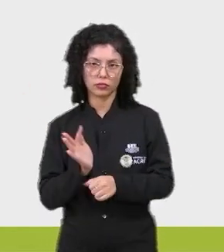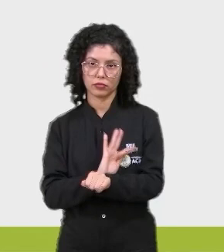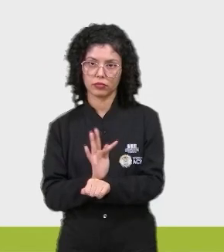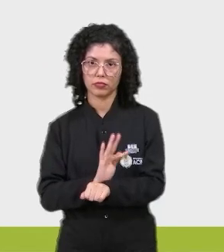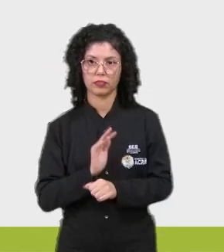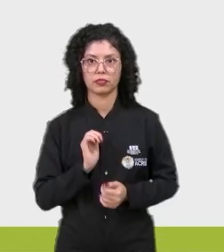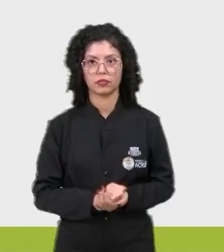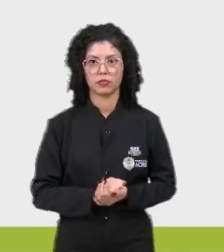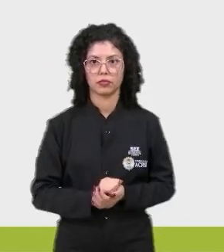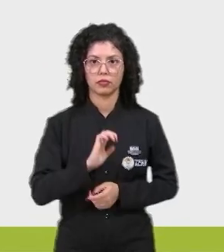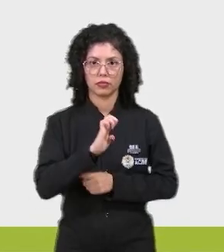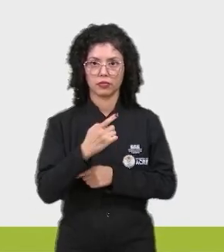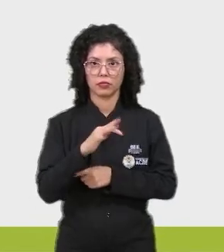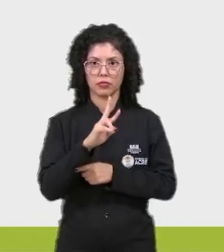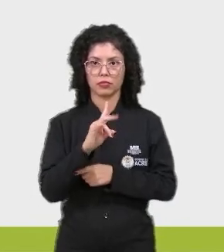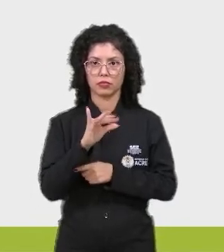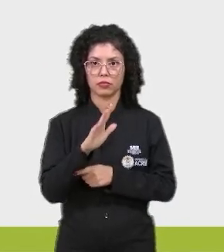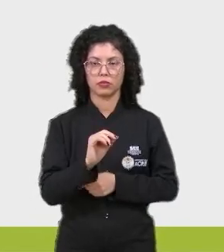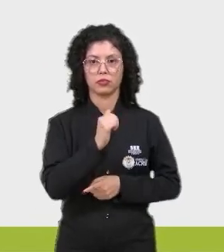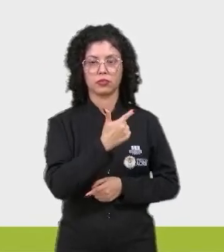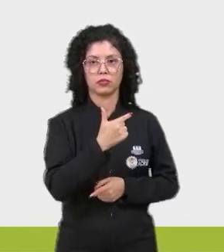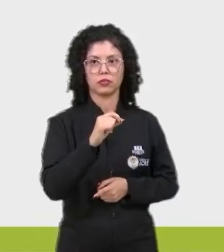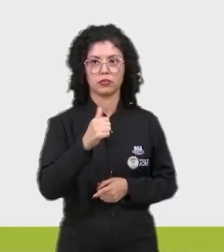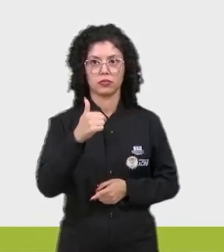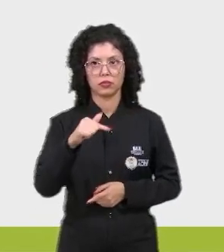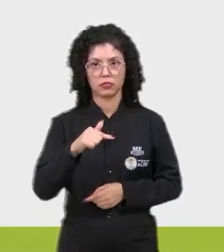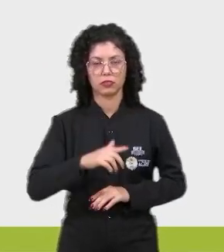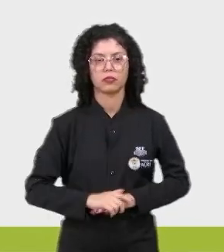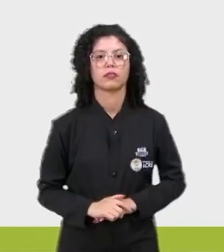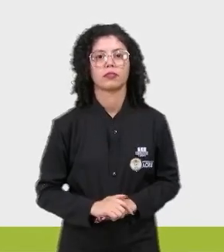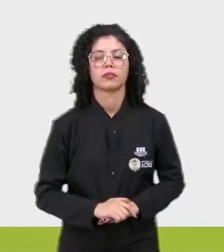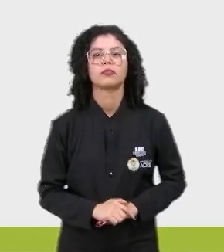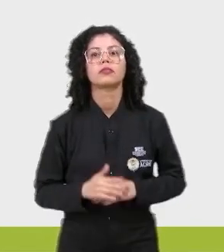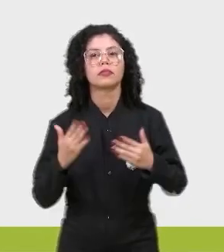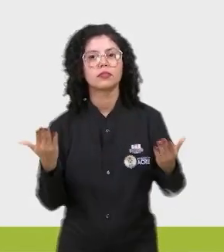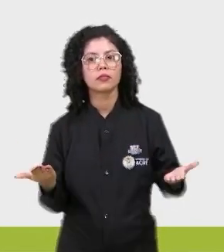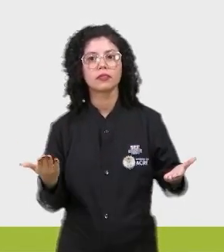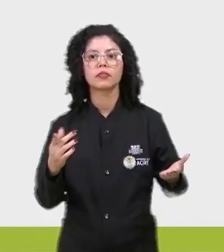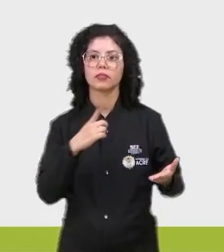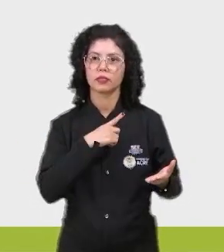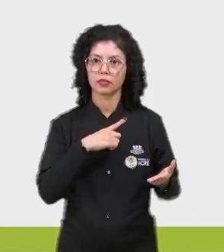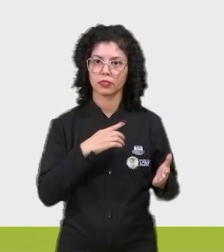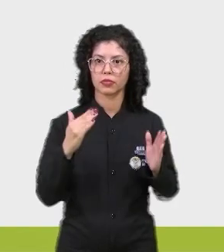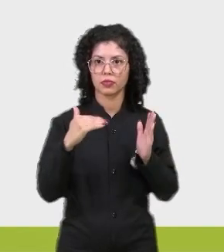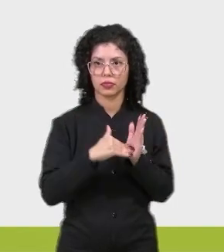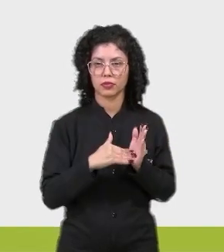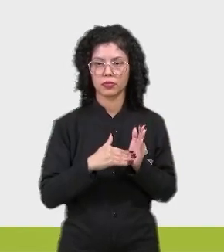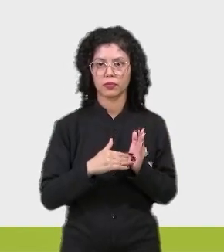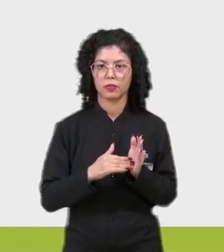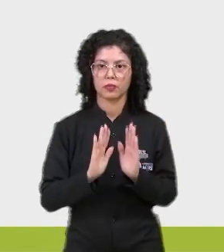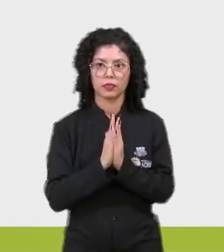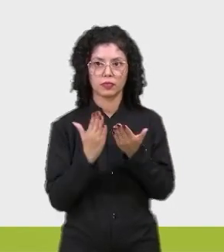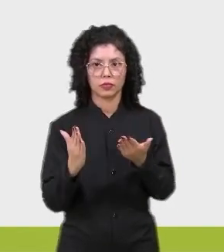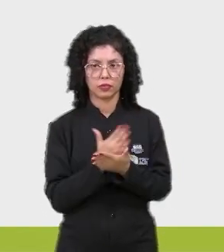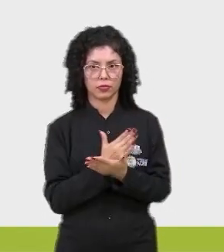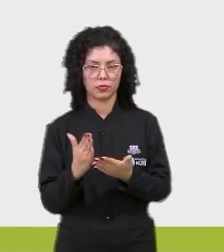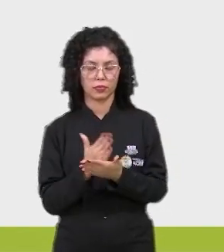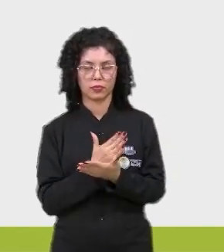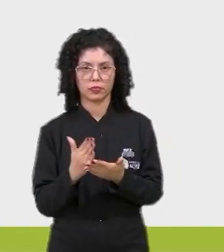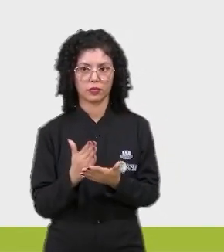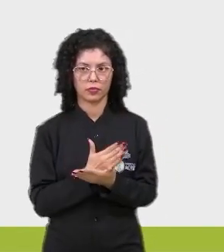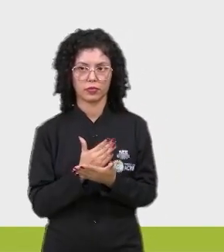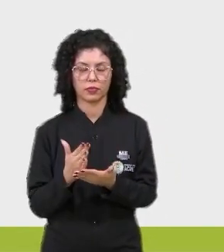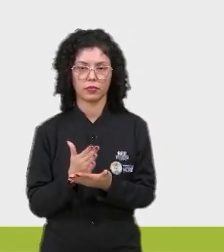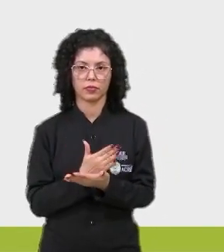de filme é o filme Extraordinário, de 2017. Inclusive, tem até o livro também,